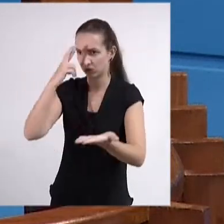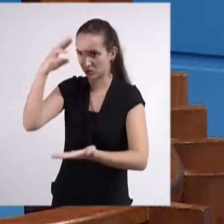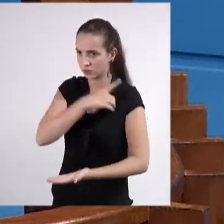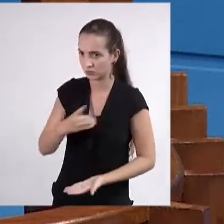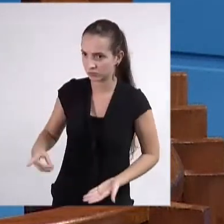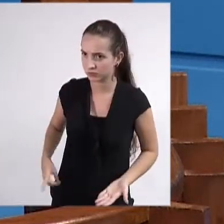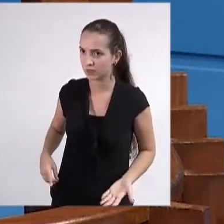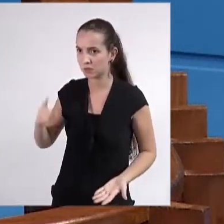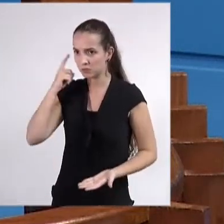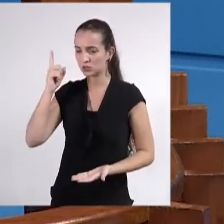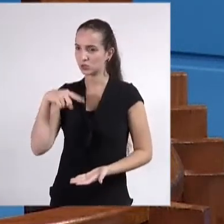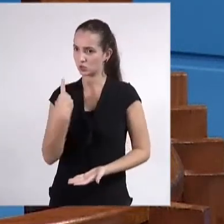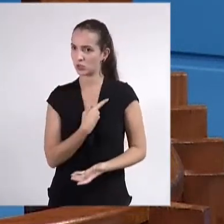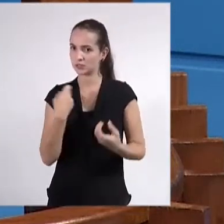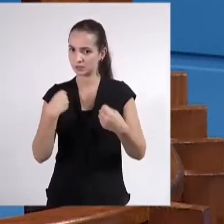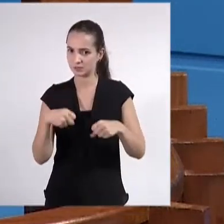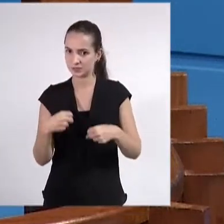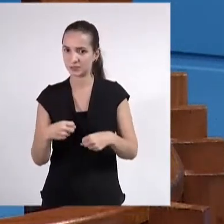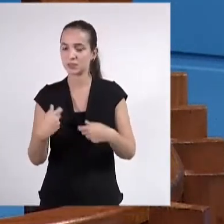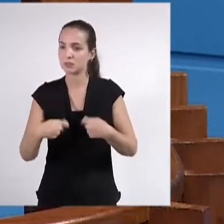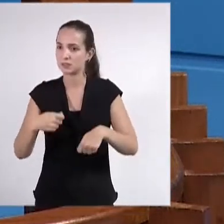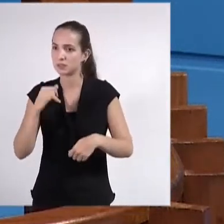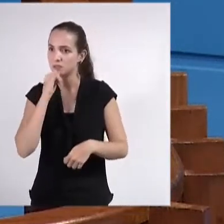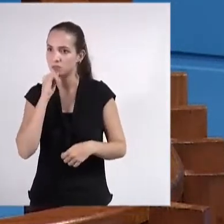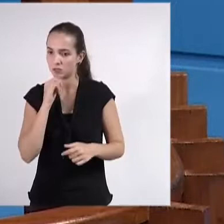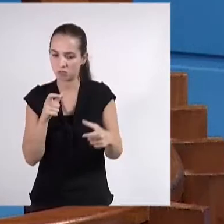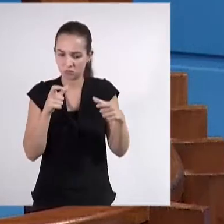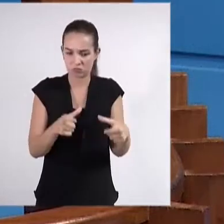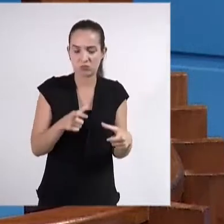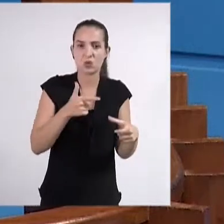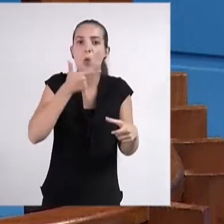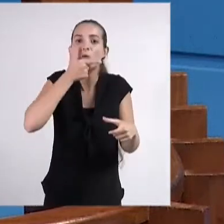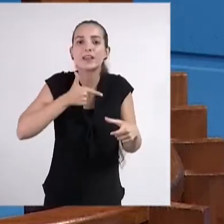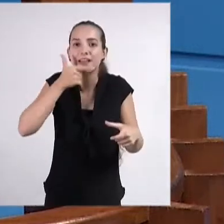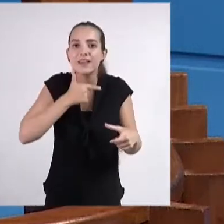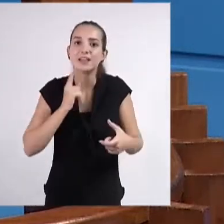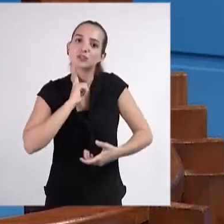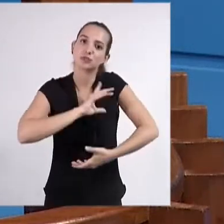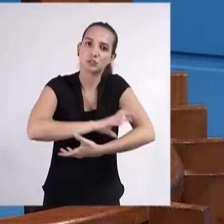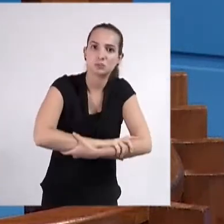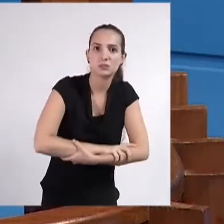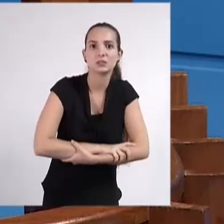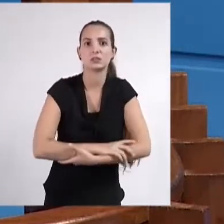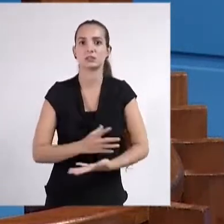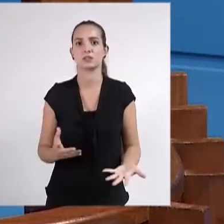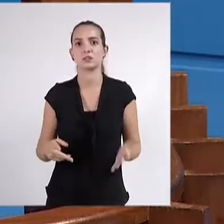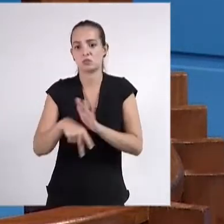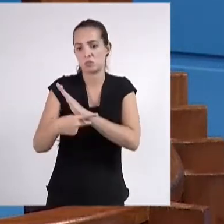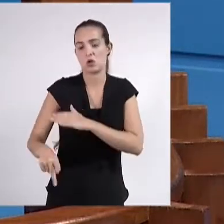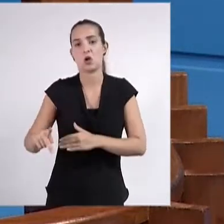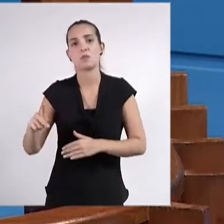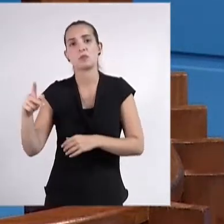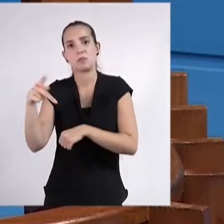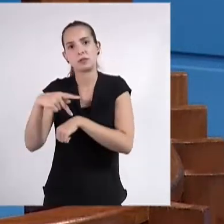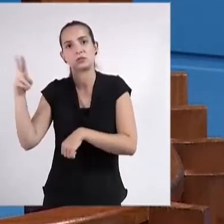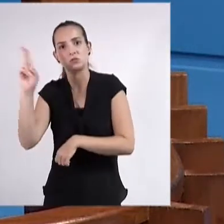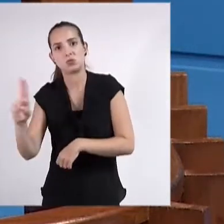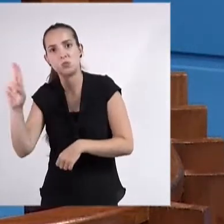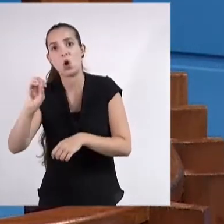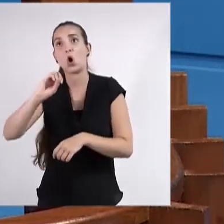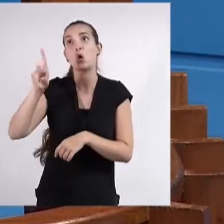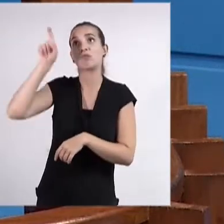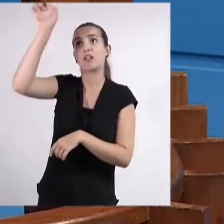que carimbar o queijo de Minas, o queijo caipira, com o selo do Uruguai, da União Europeia?